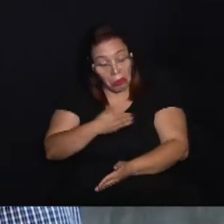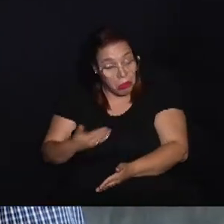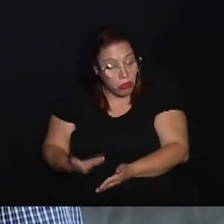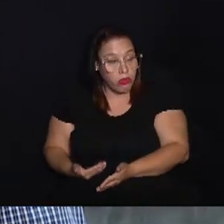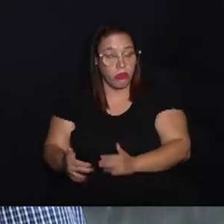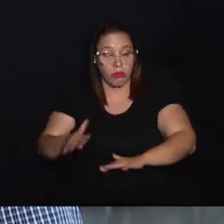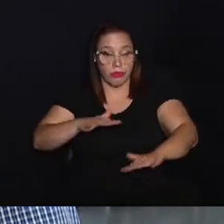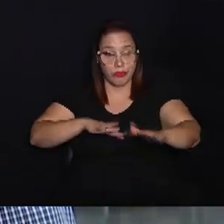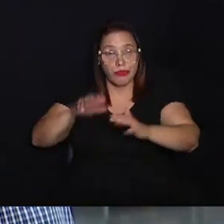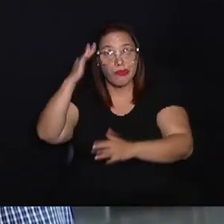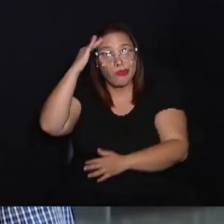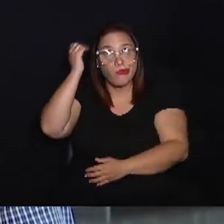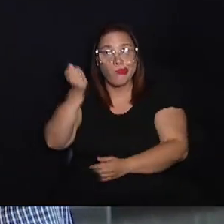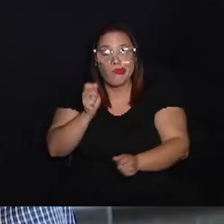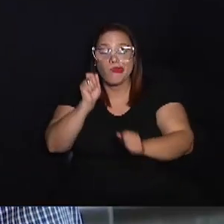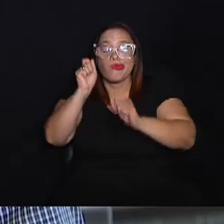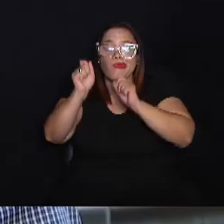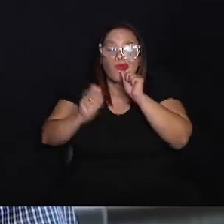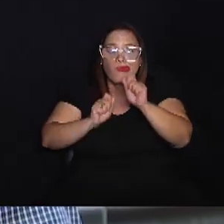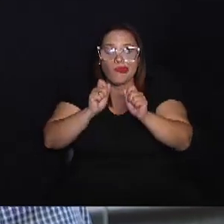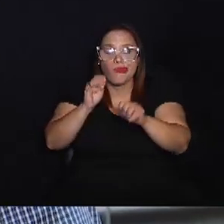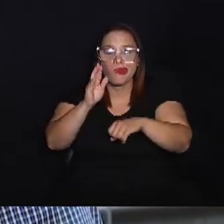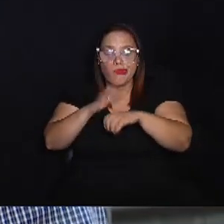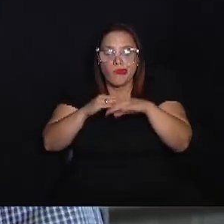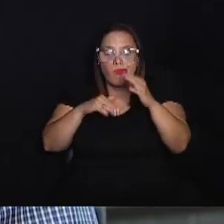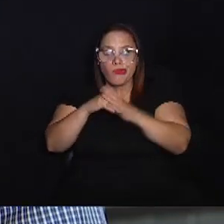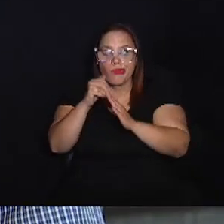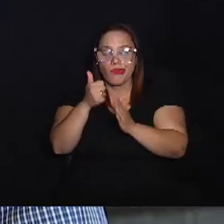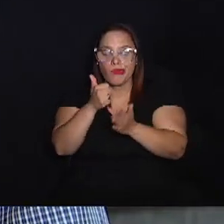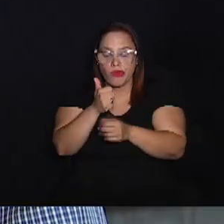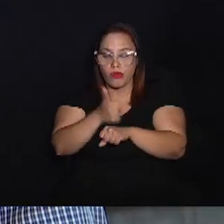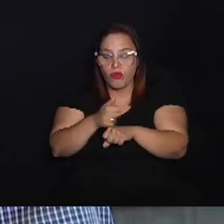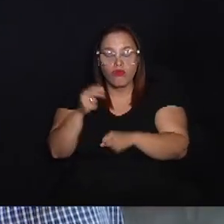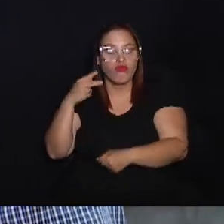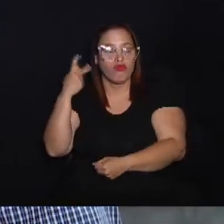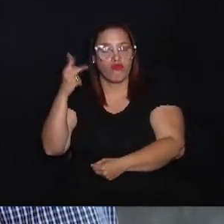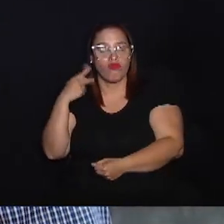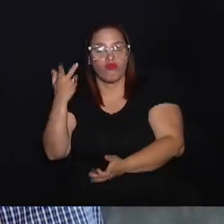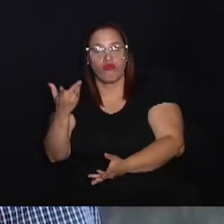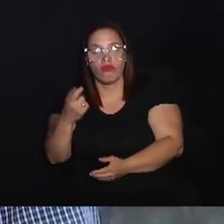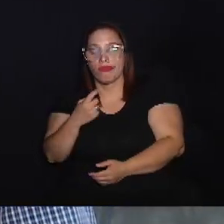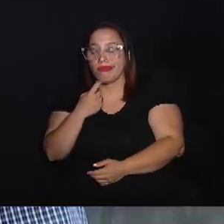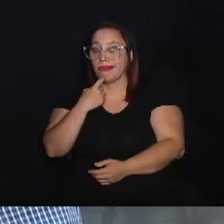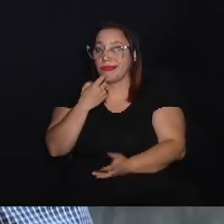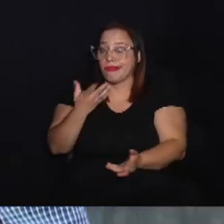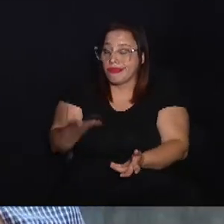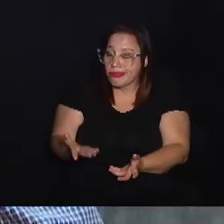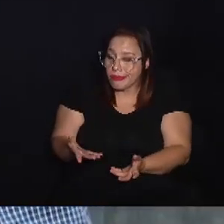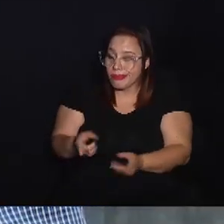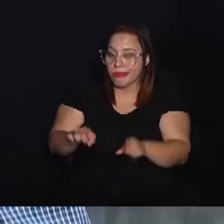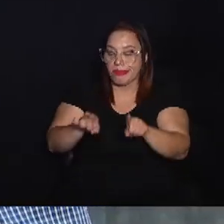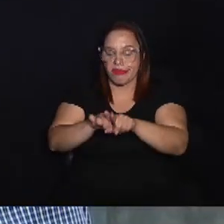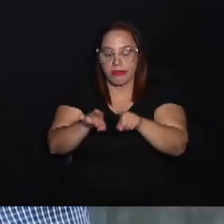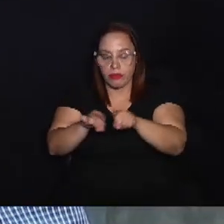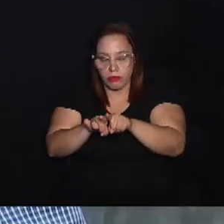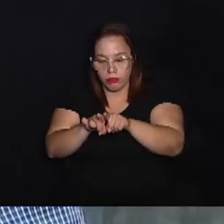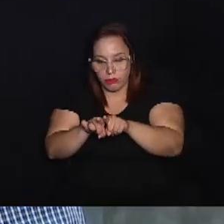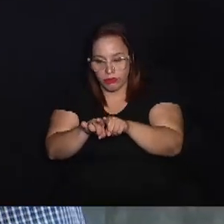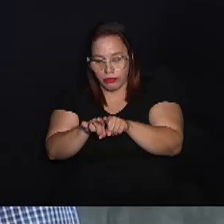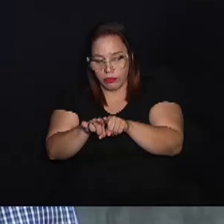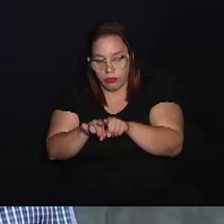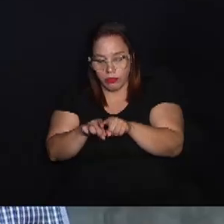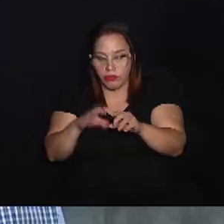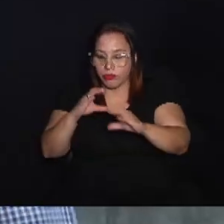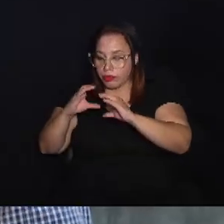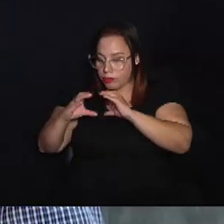público, saber as funções do vereador, no caso de Campinas. E também nós